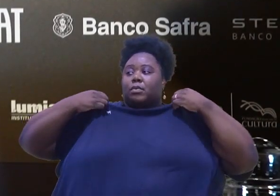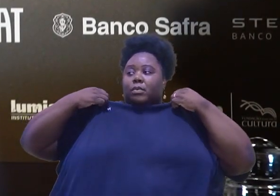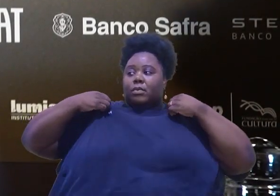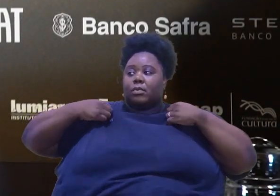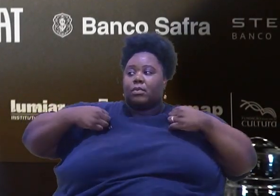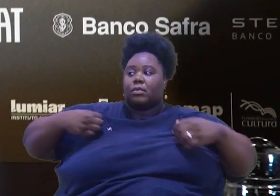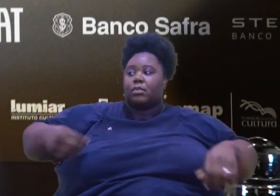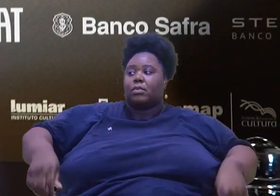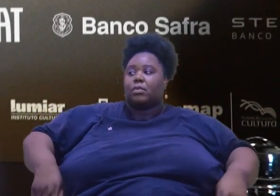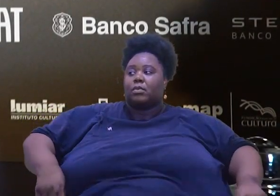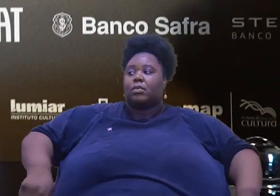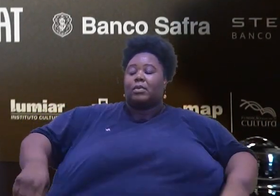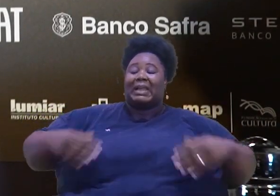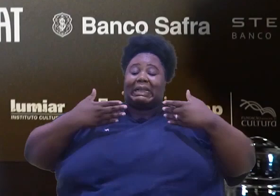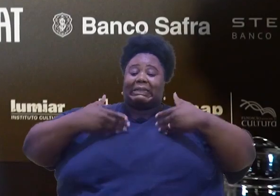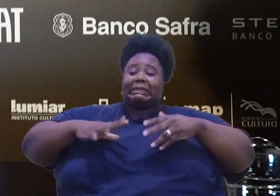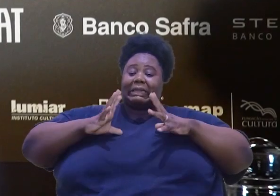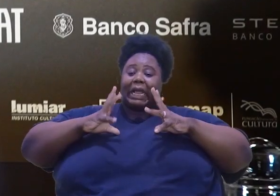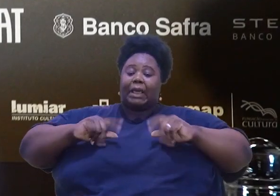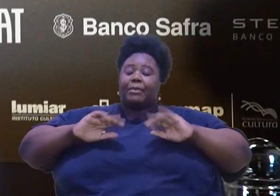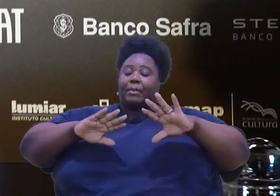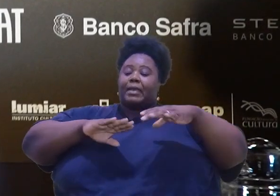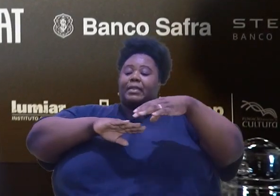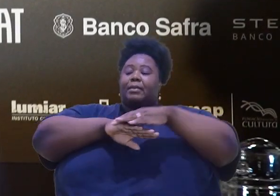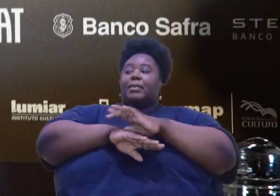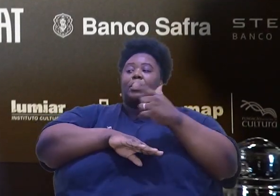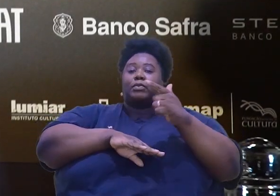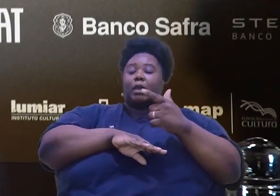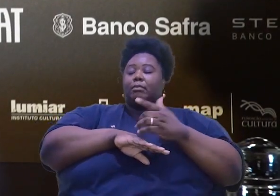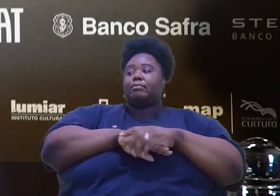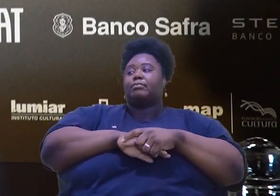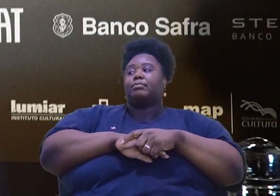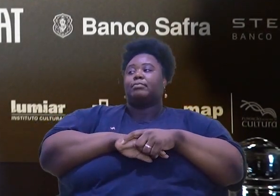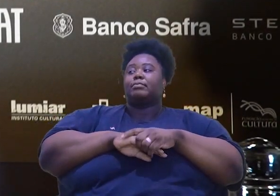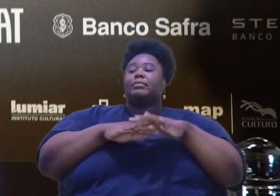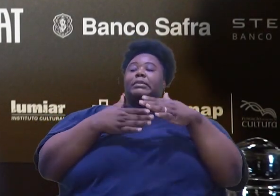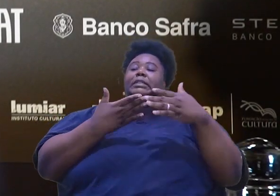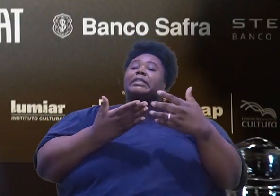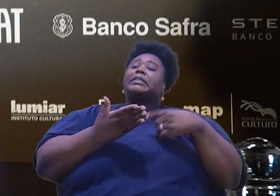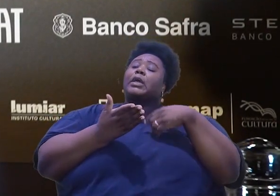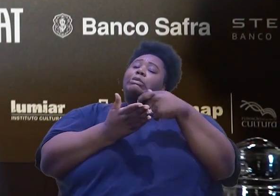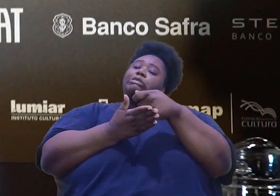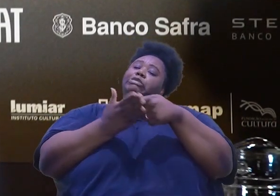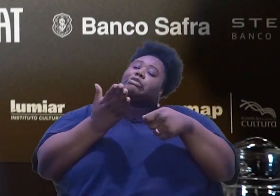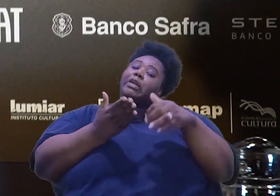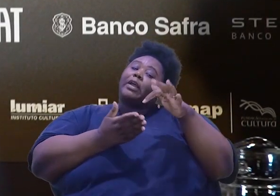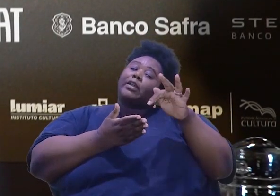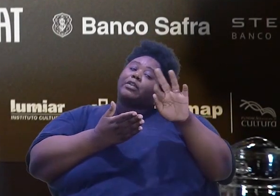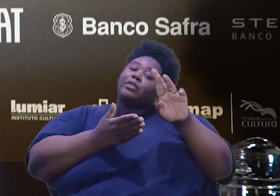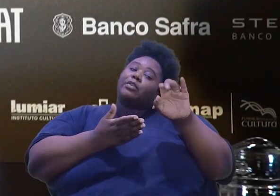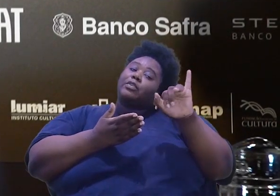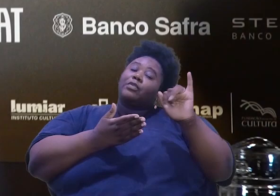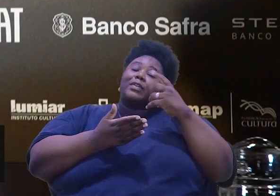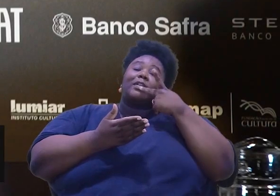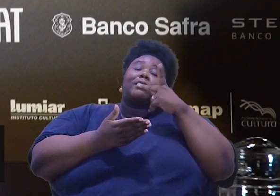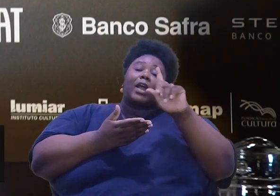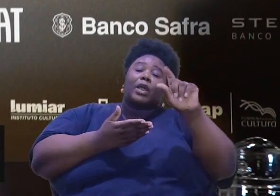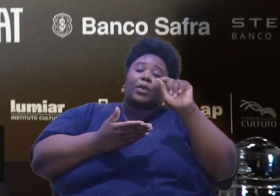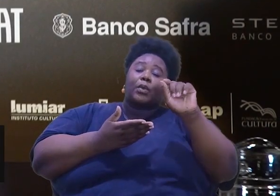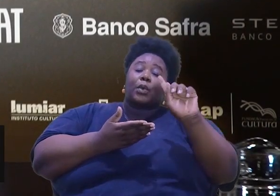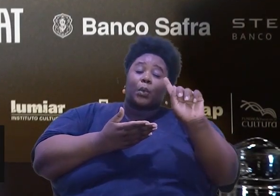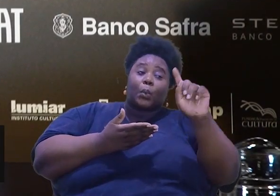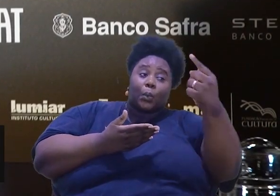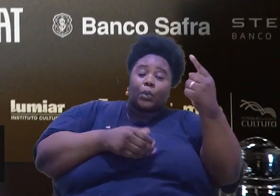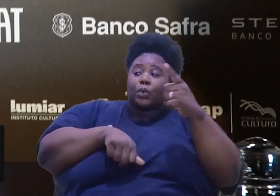impecável, mas sem sapato. E aí tem uma parte do texto de Frei Beto que ele fala que o